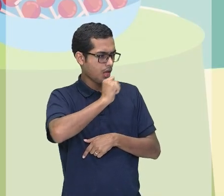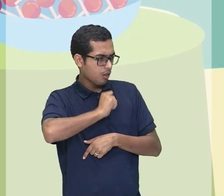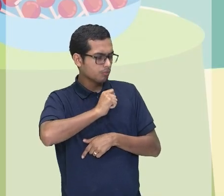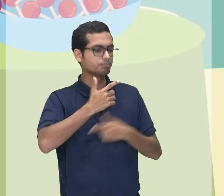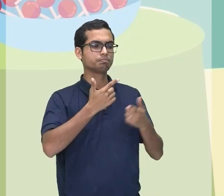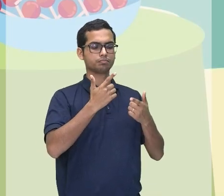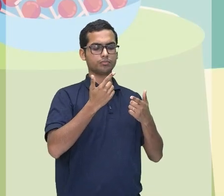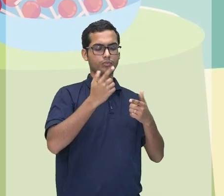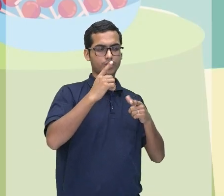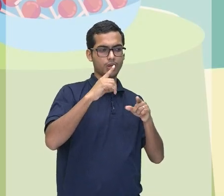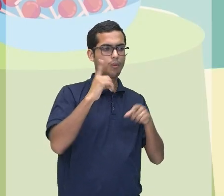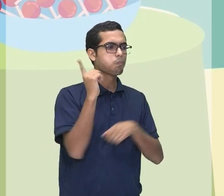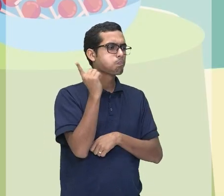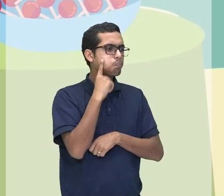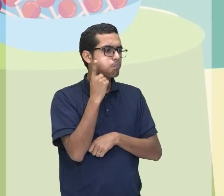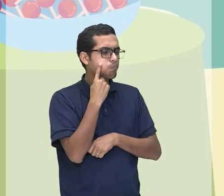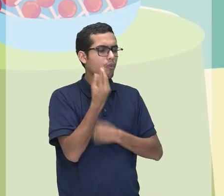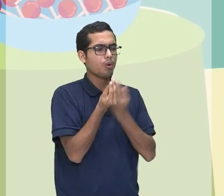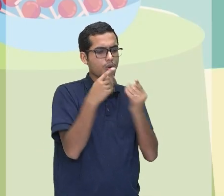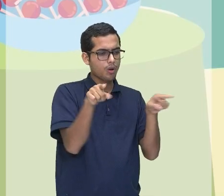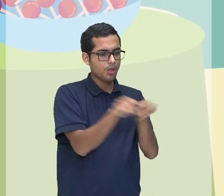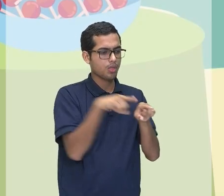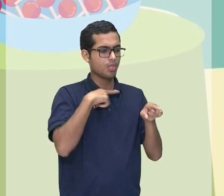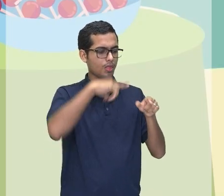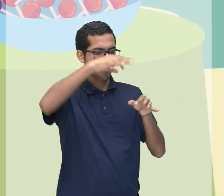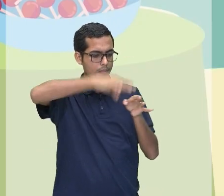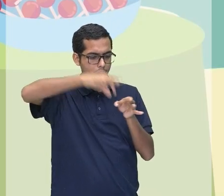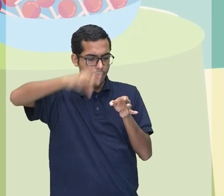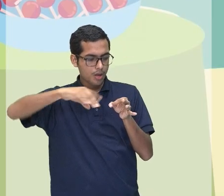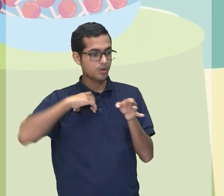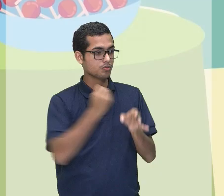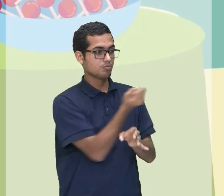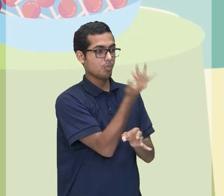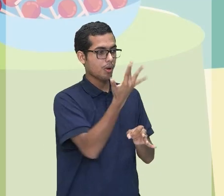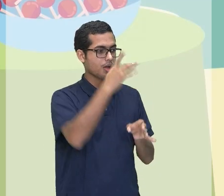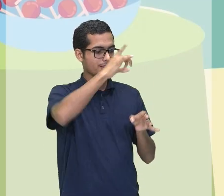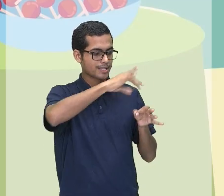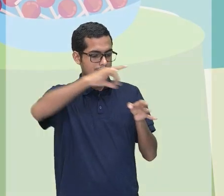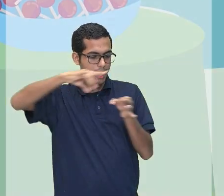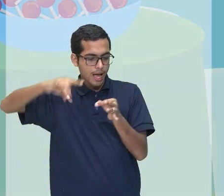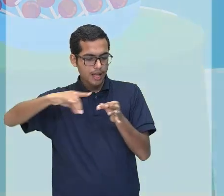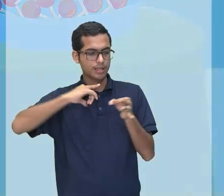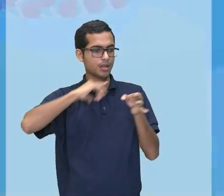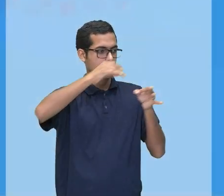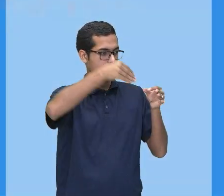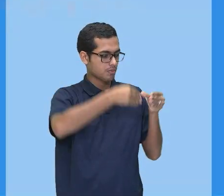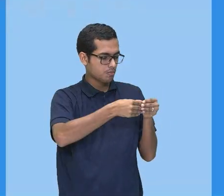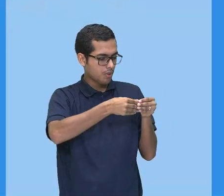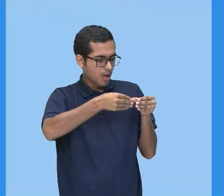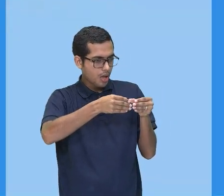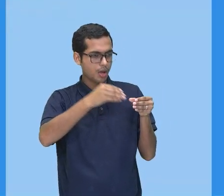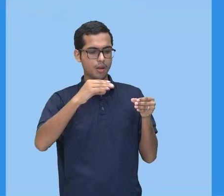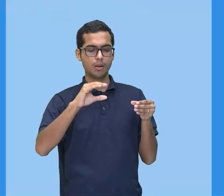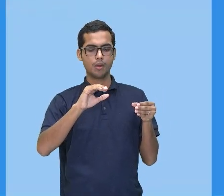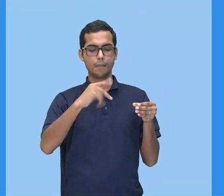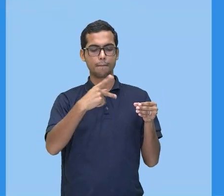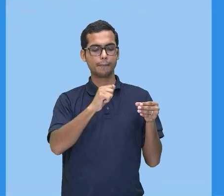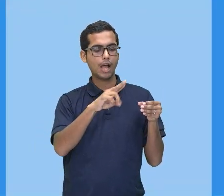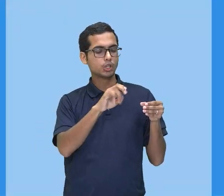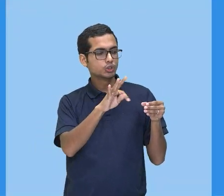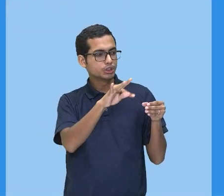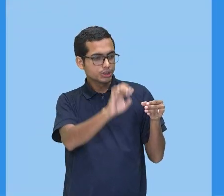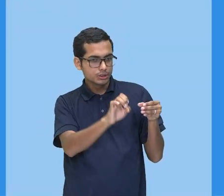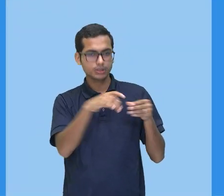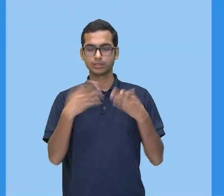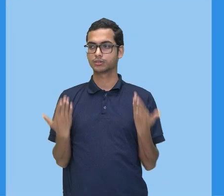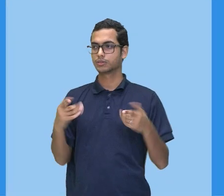fazer pacotes com a mesma quantidade de pirulitos em cada pacotinho. Então, tenho que procurar os